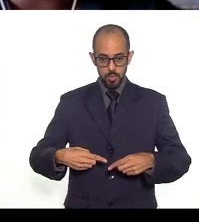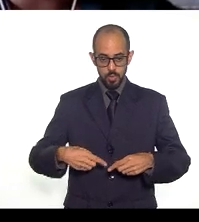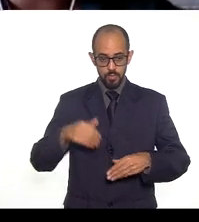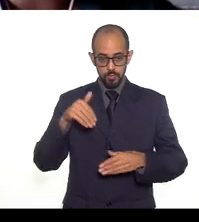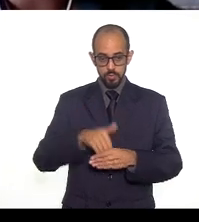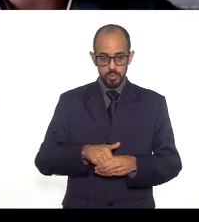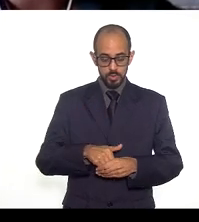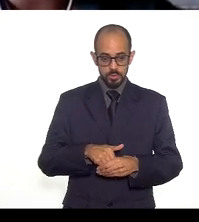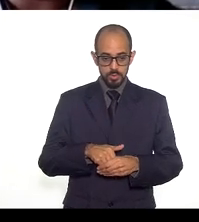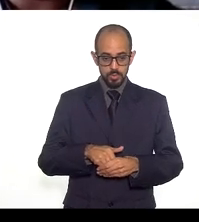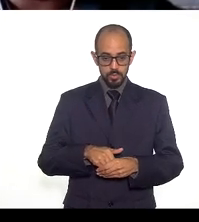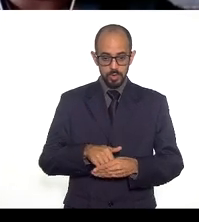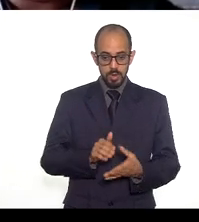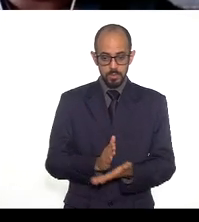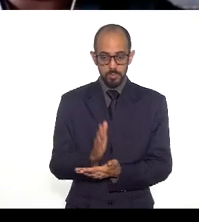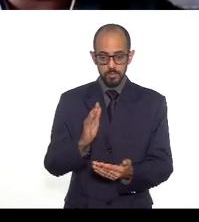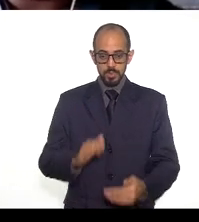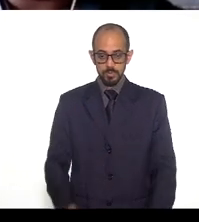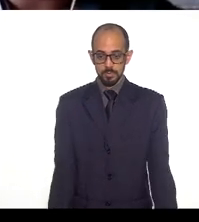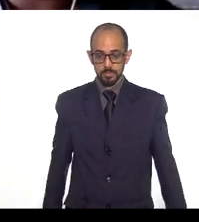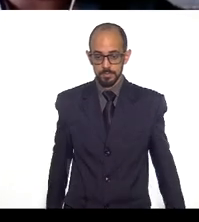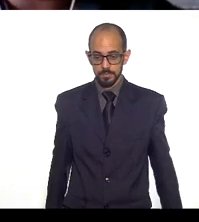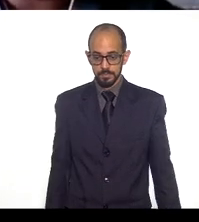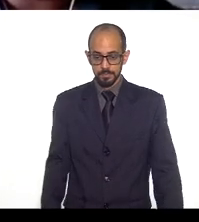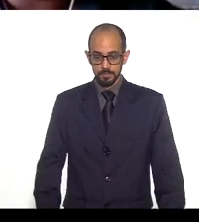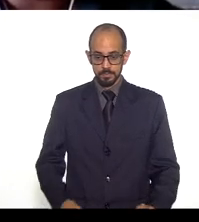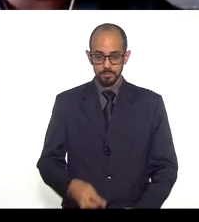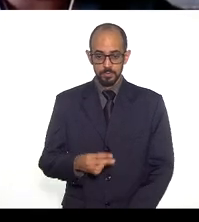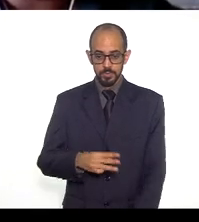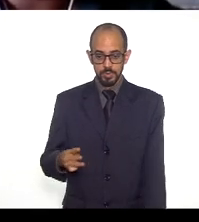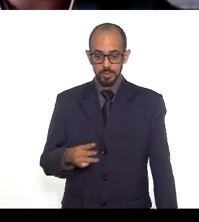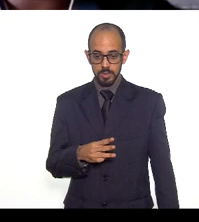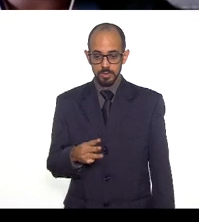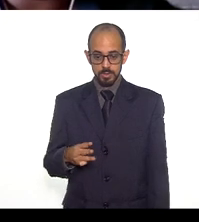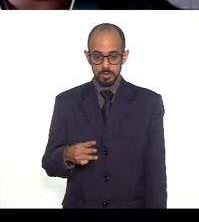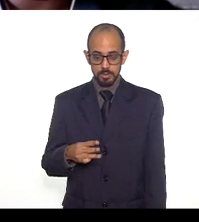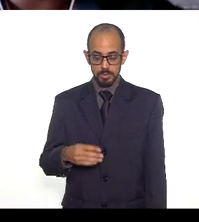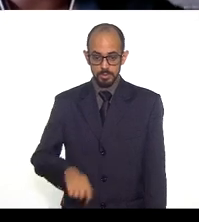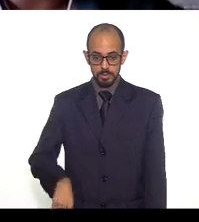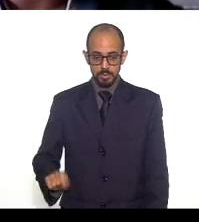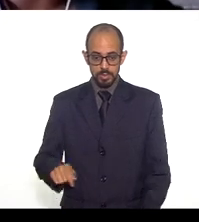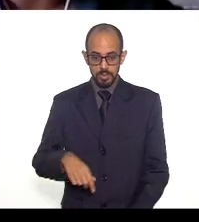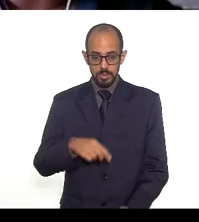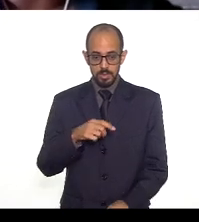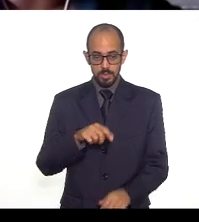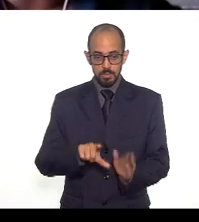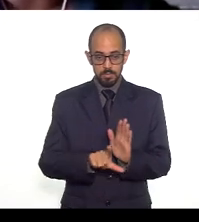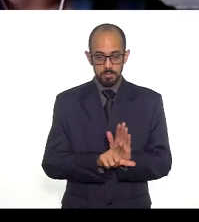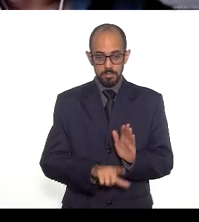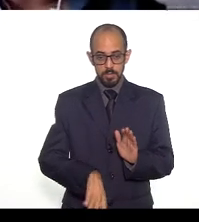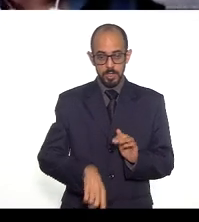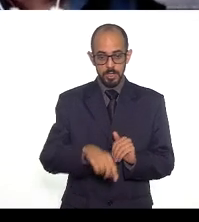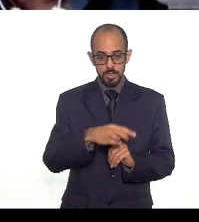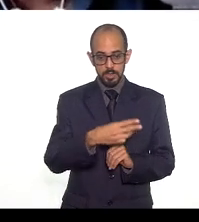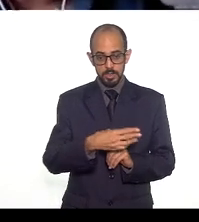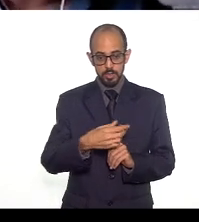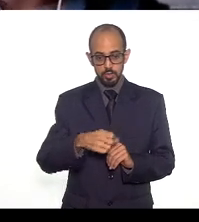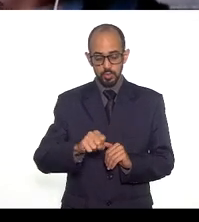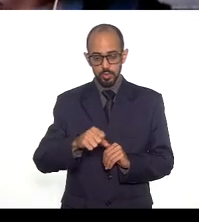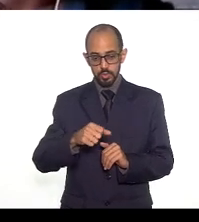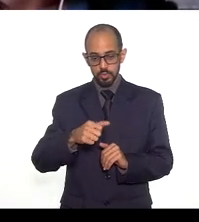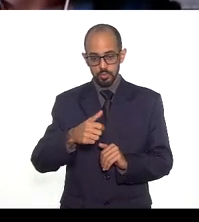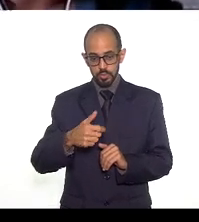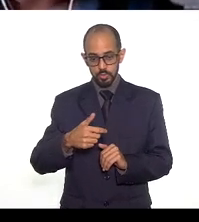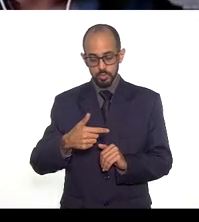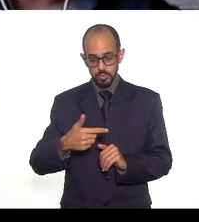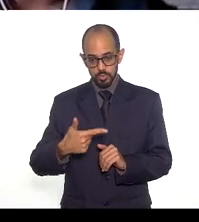em votação, aprovado. 33, projeto de lei 3852/2021, autoria deputado